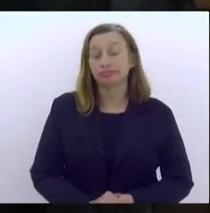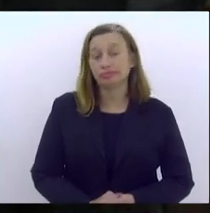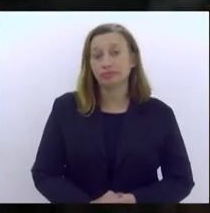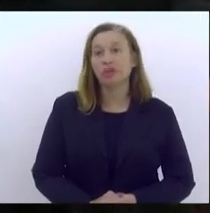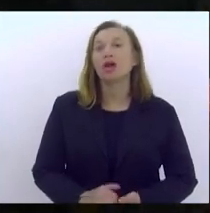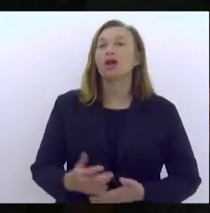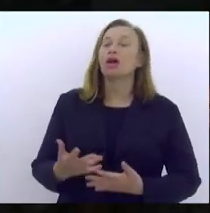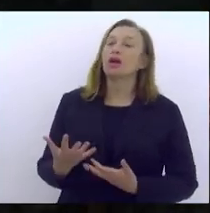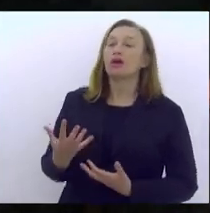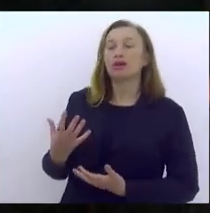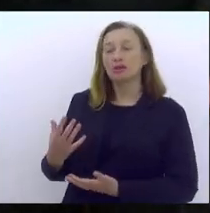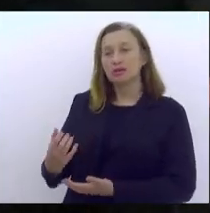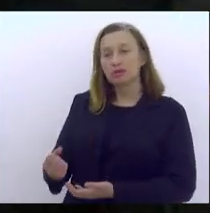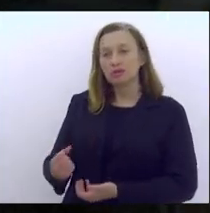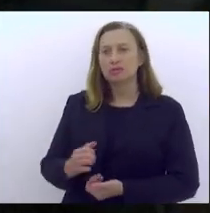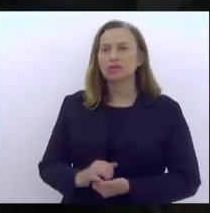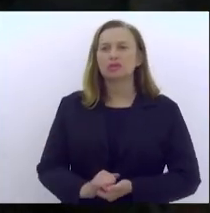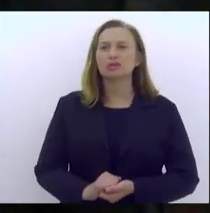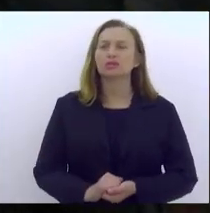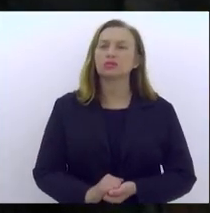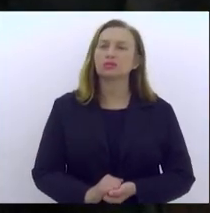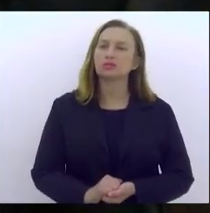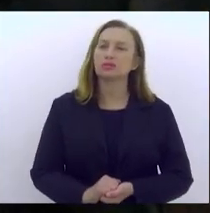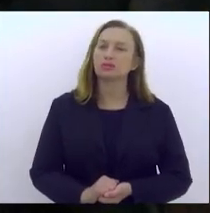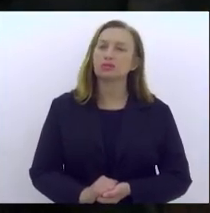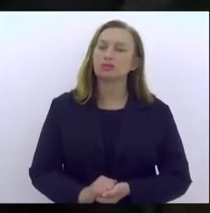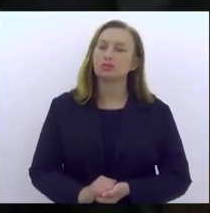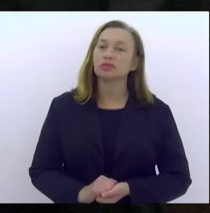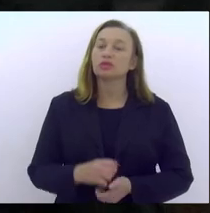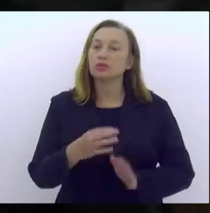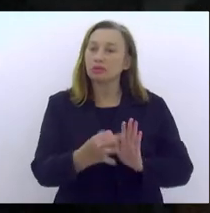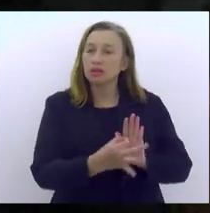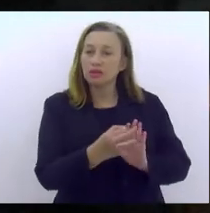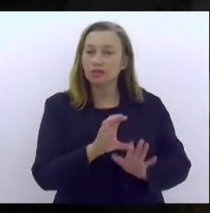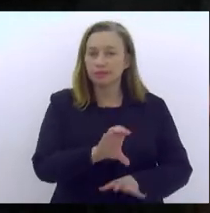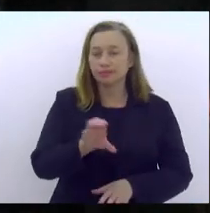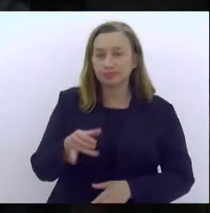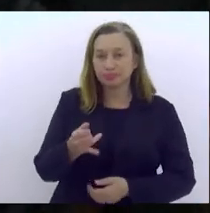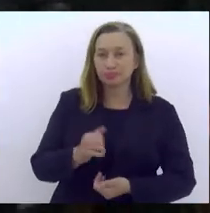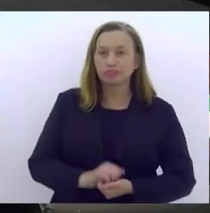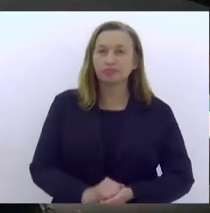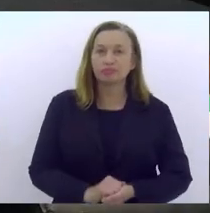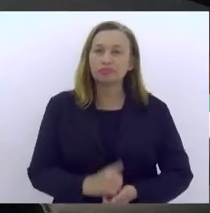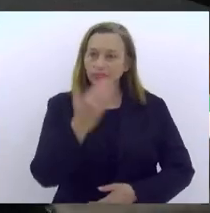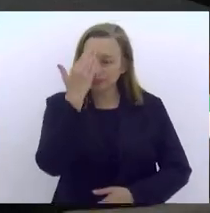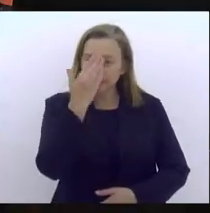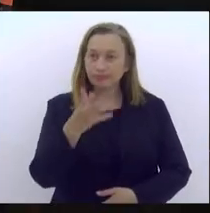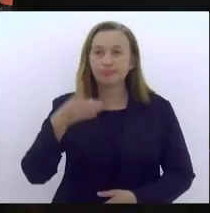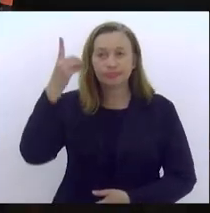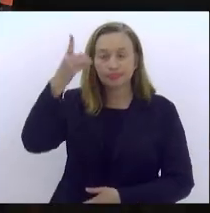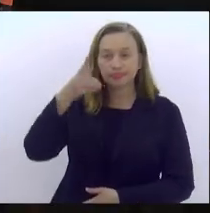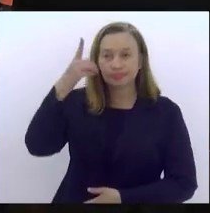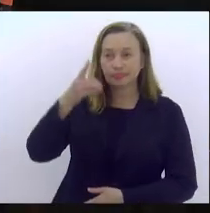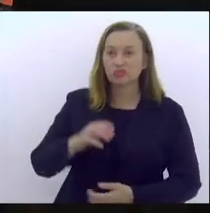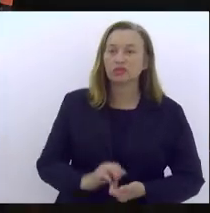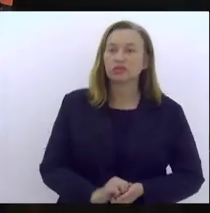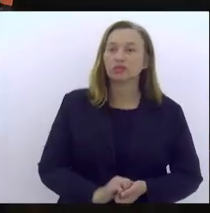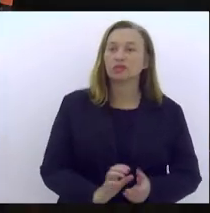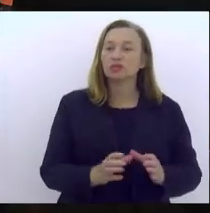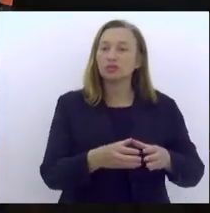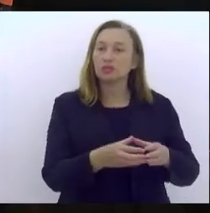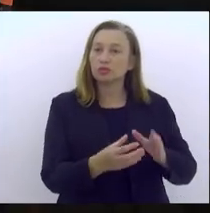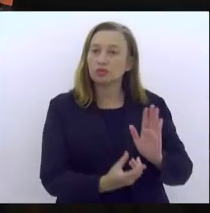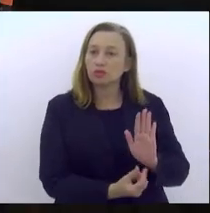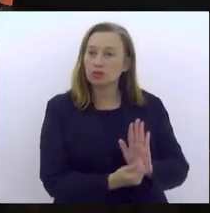Parecer favorável ao parecer da CCJ. Muito obrigado, deputado. Pela Comissão de